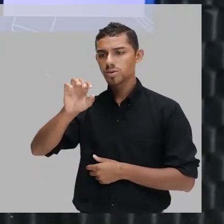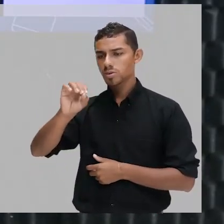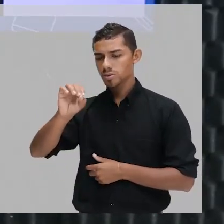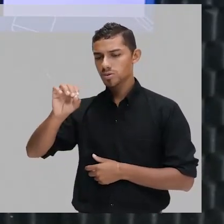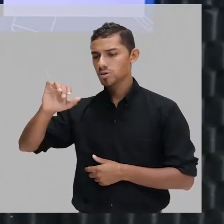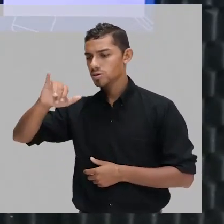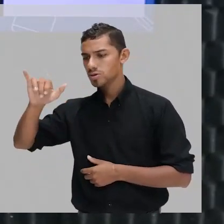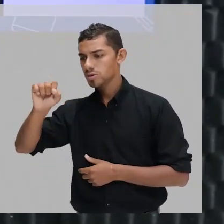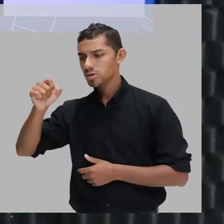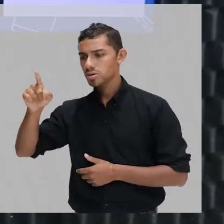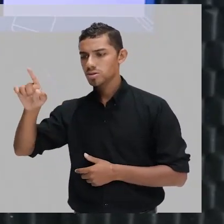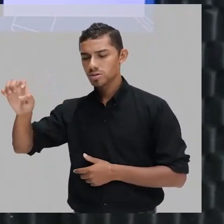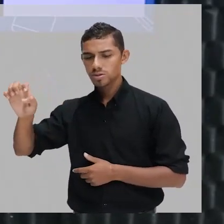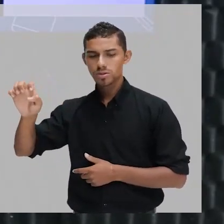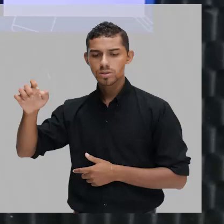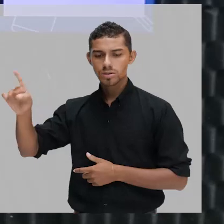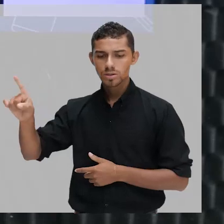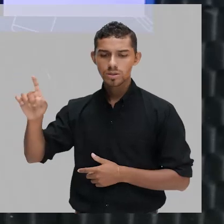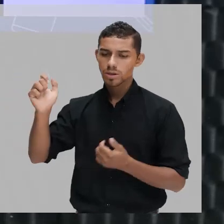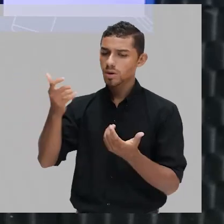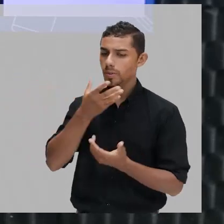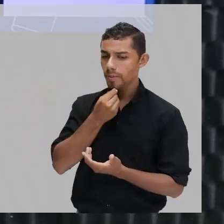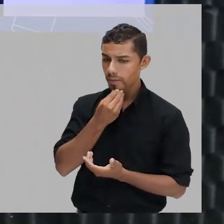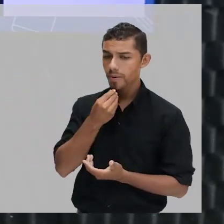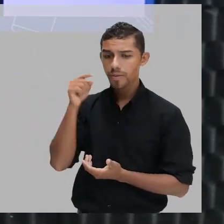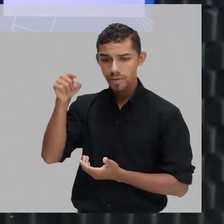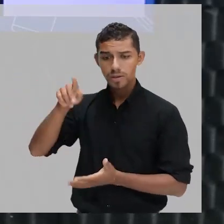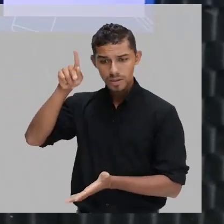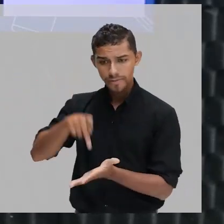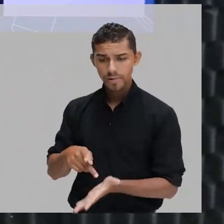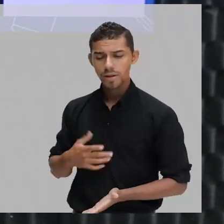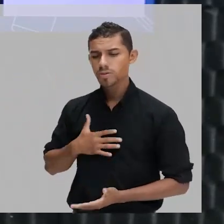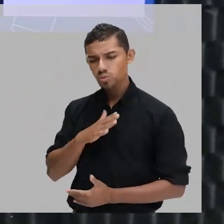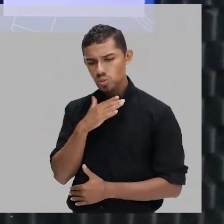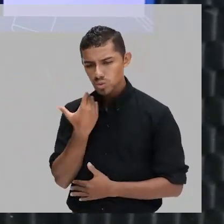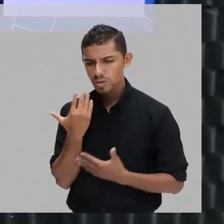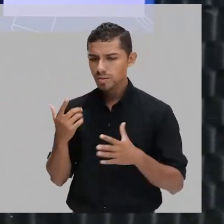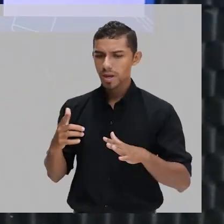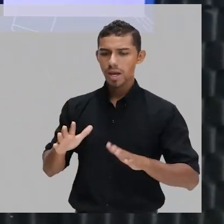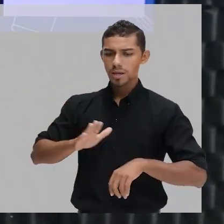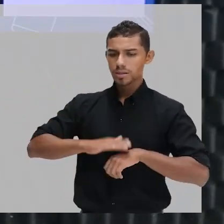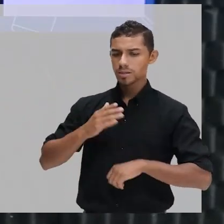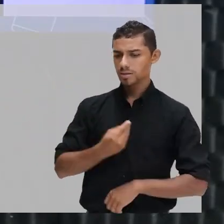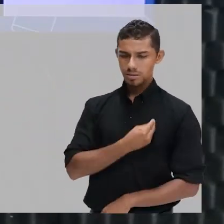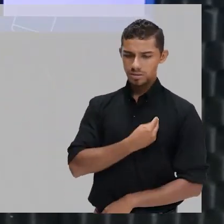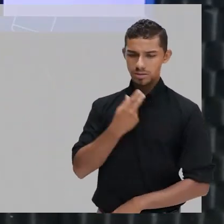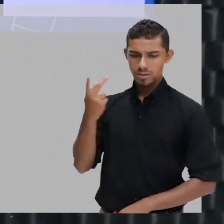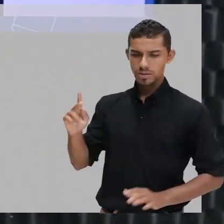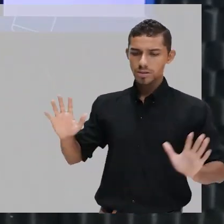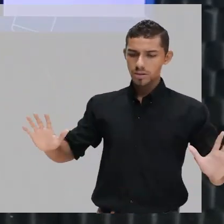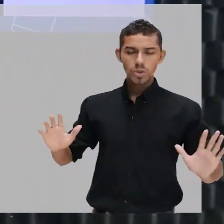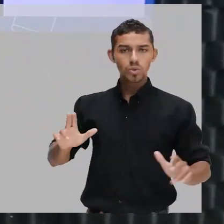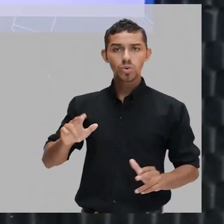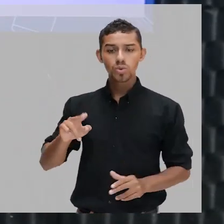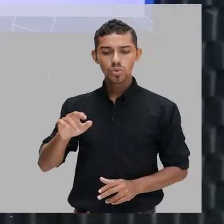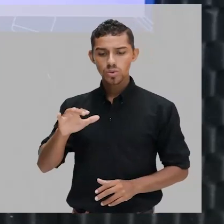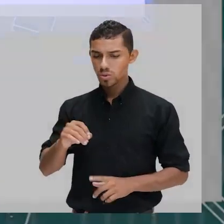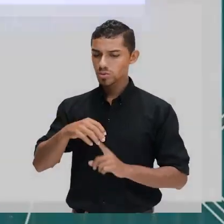o manipulador faleceu recentemente, mas o boneco tinha vida, mais vida própria do que o próprio manipulador. E não é um